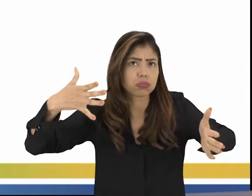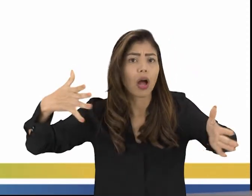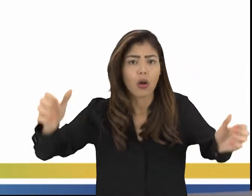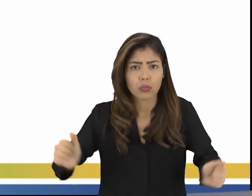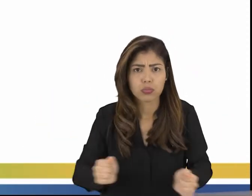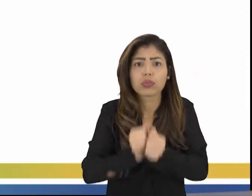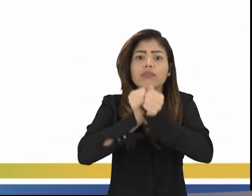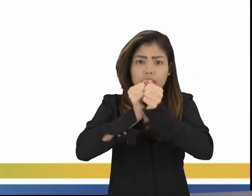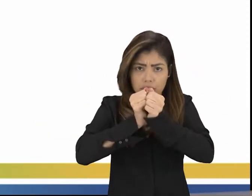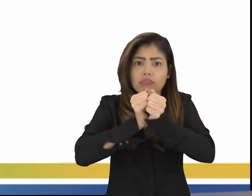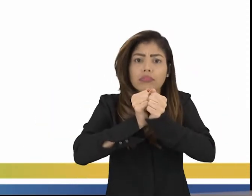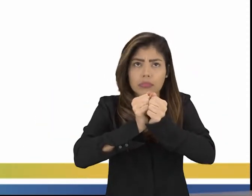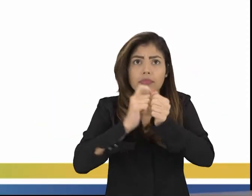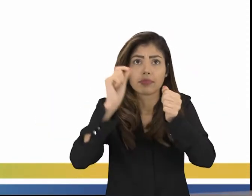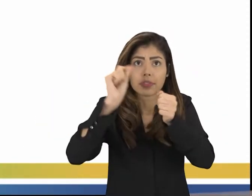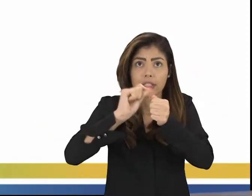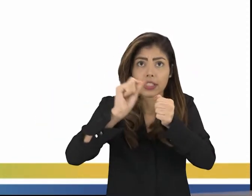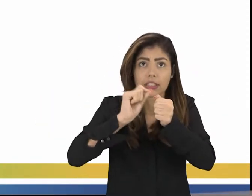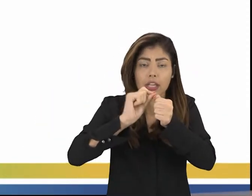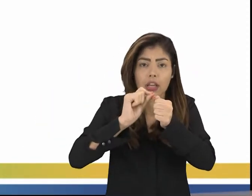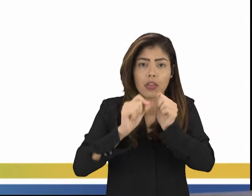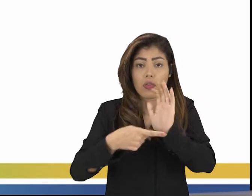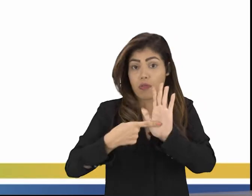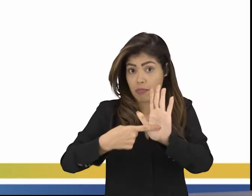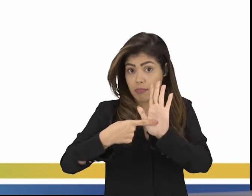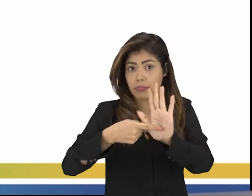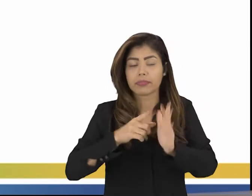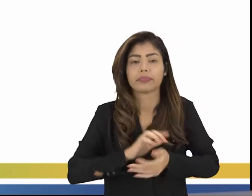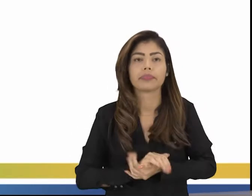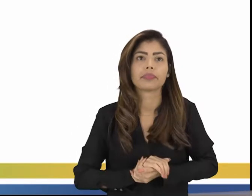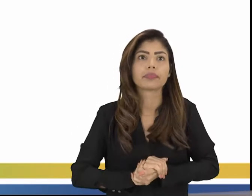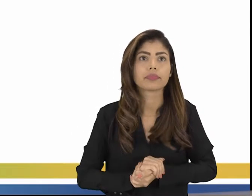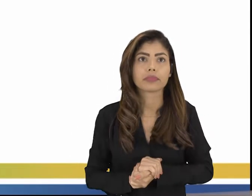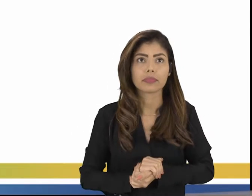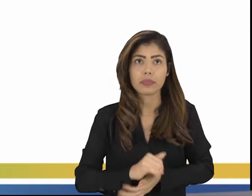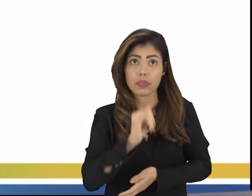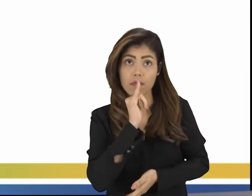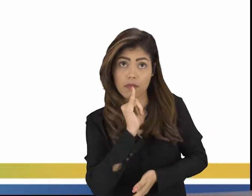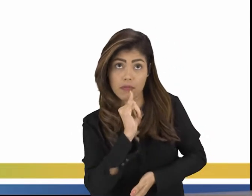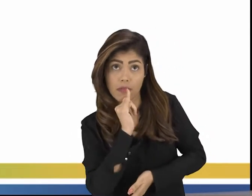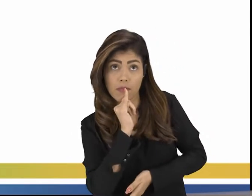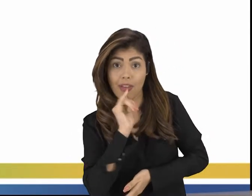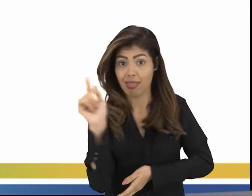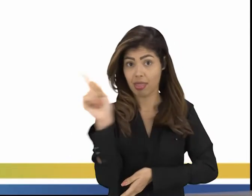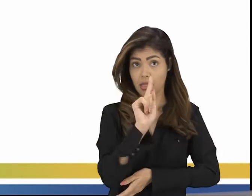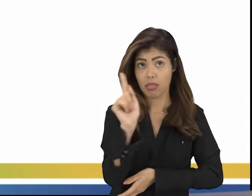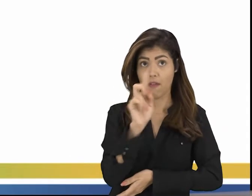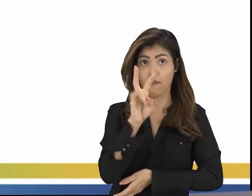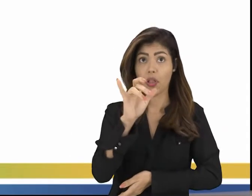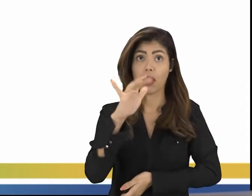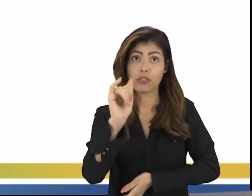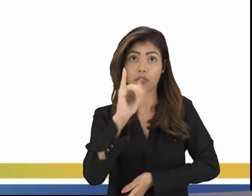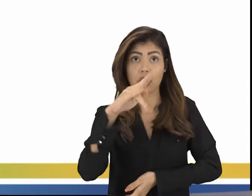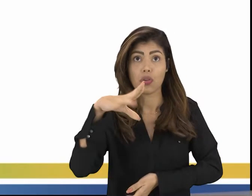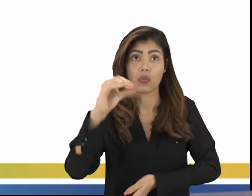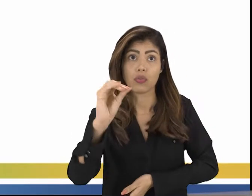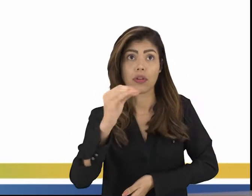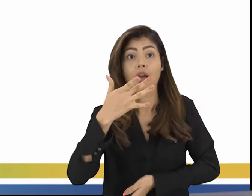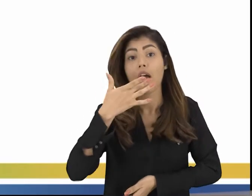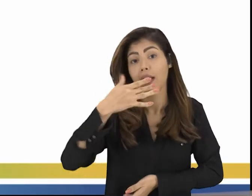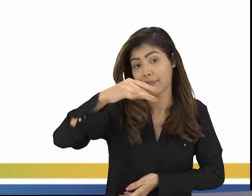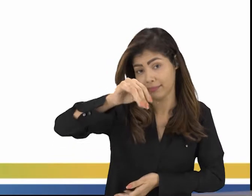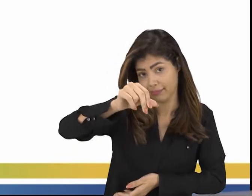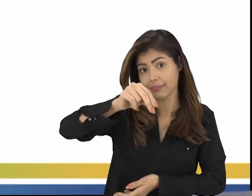bem unidas, formando assim esses cristais. Um exemplo de soluto não volátil iônico é o sal